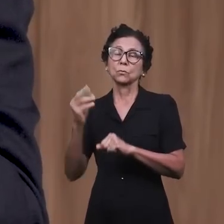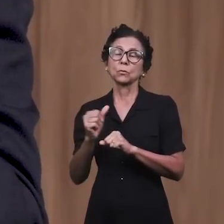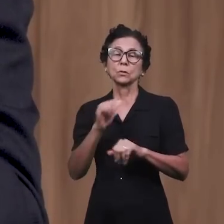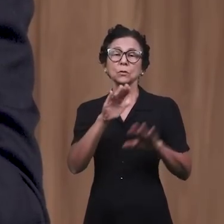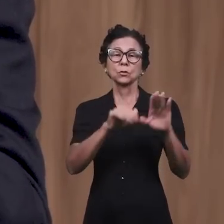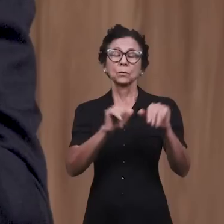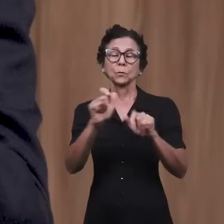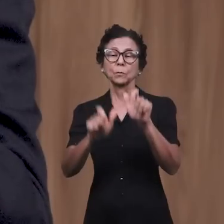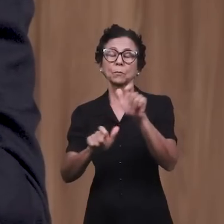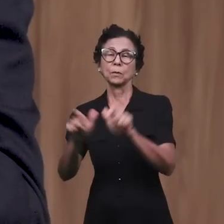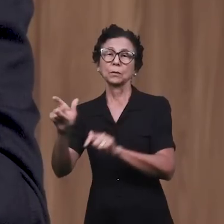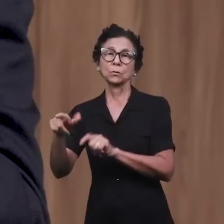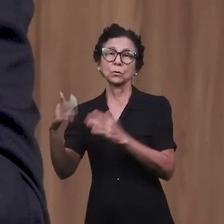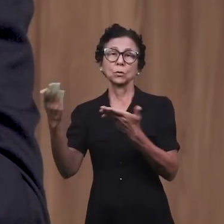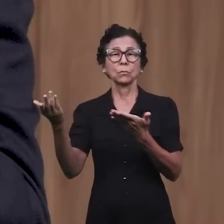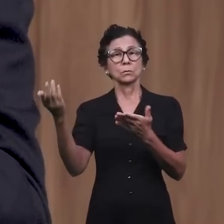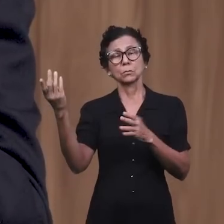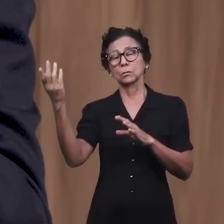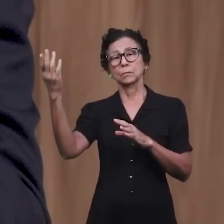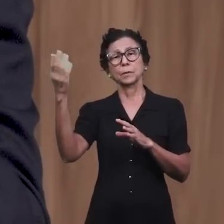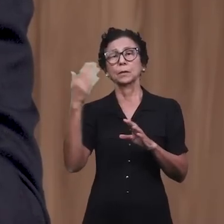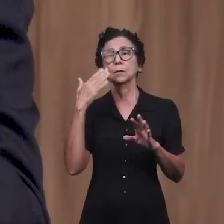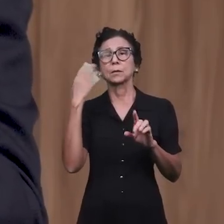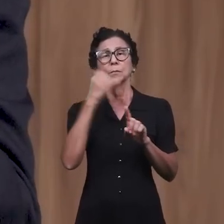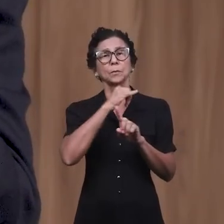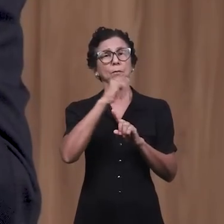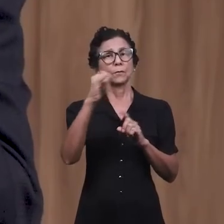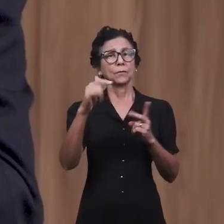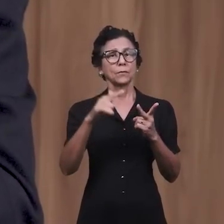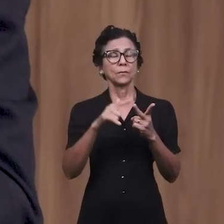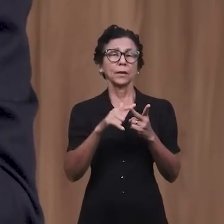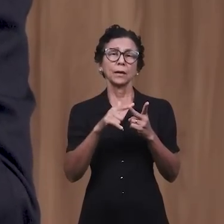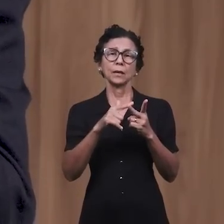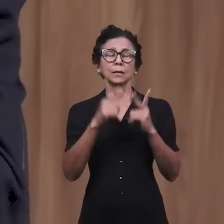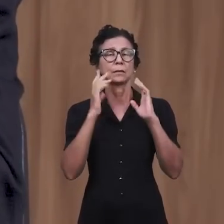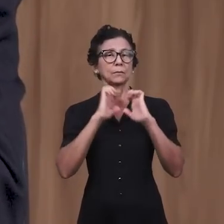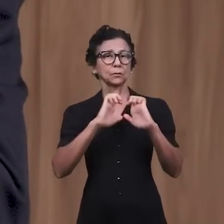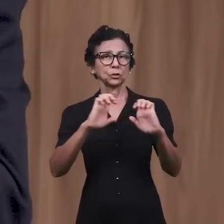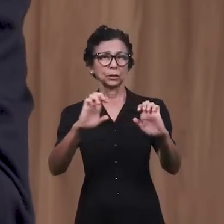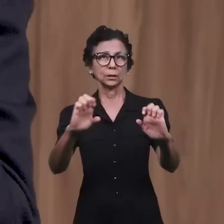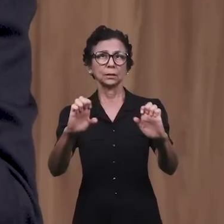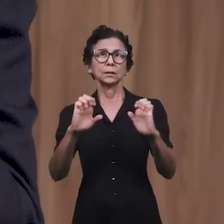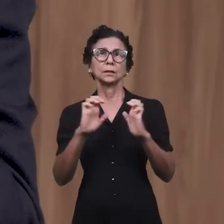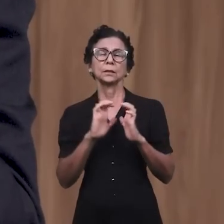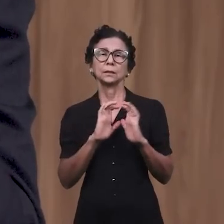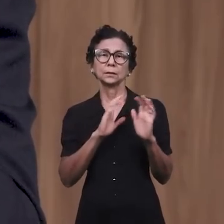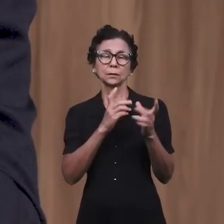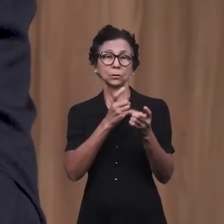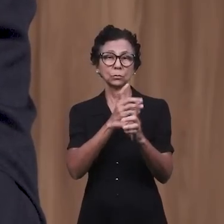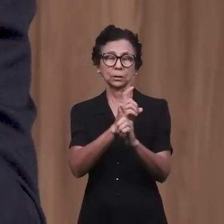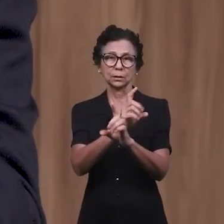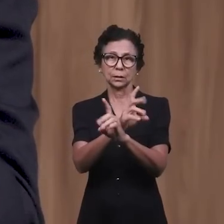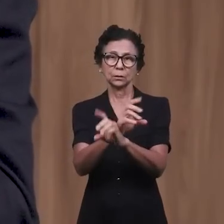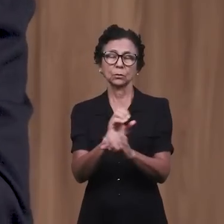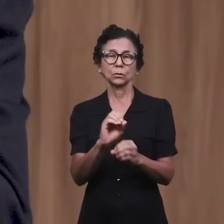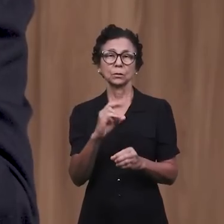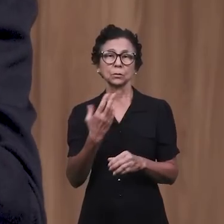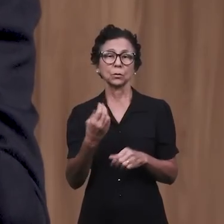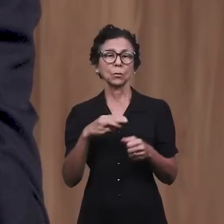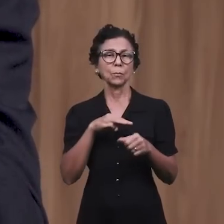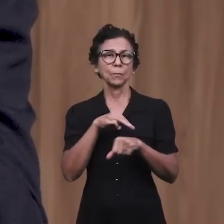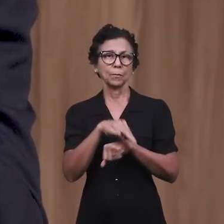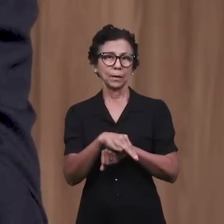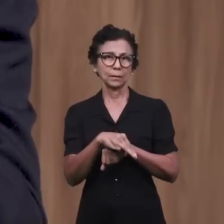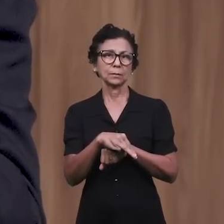para profetas, outros para pastores, para evangelistas, outros para pastores e outros para doutrinadores ou mestres. Então é